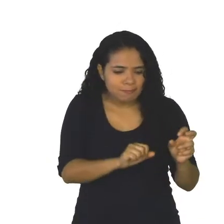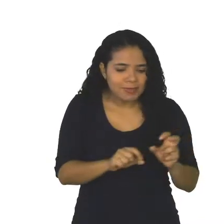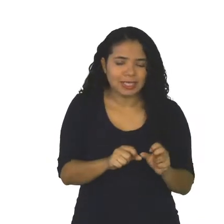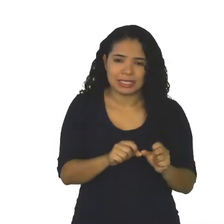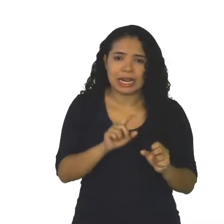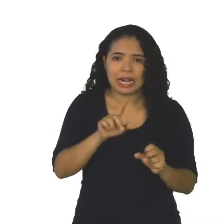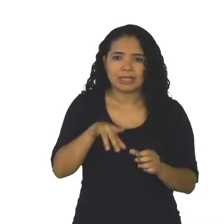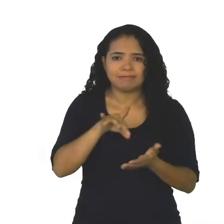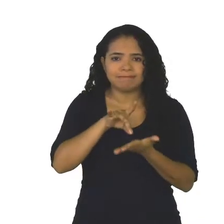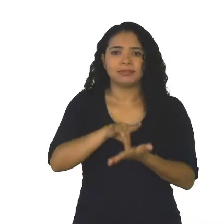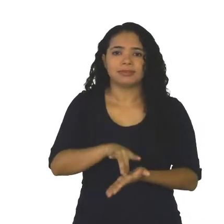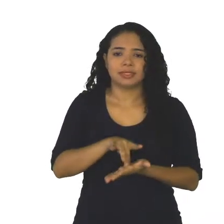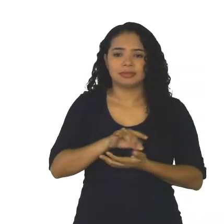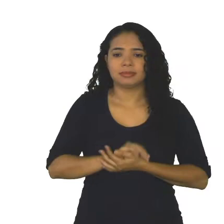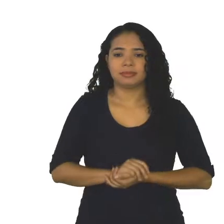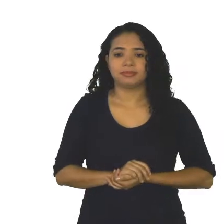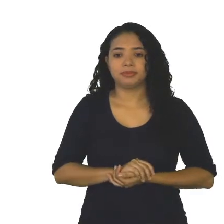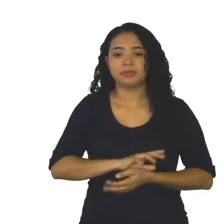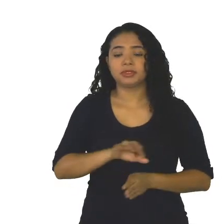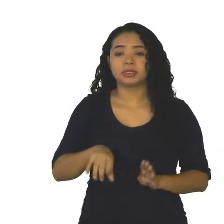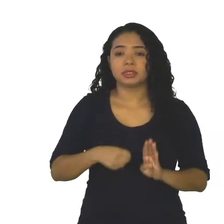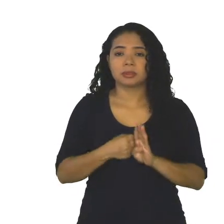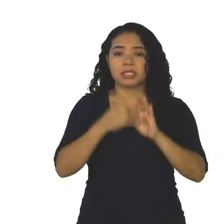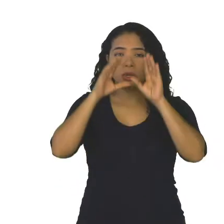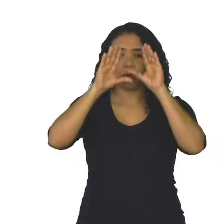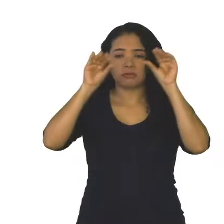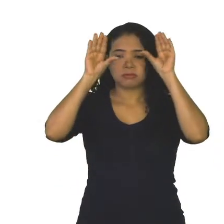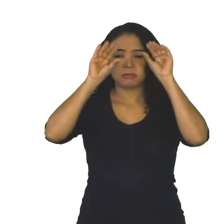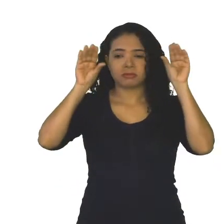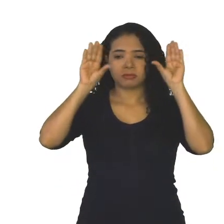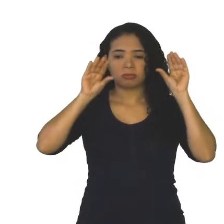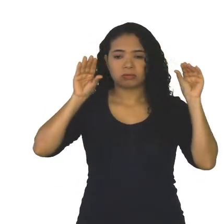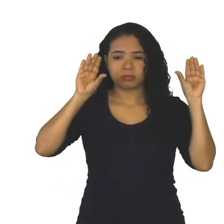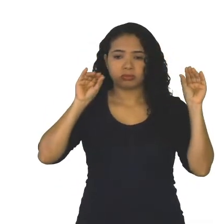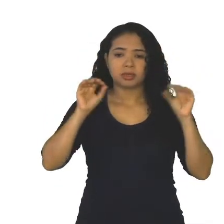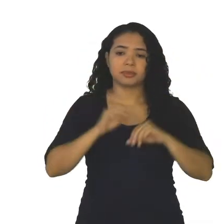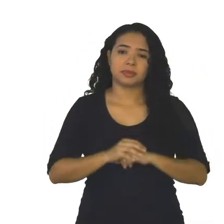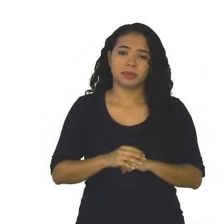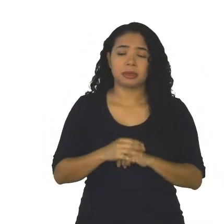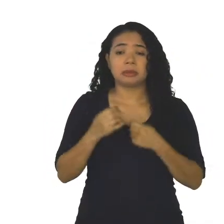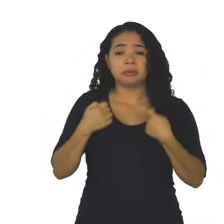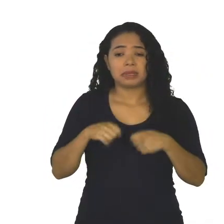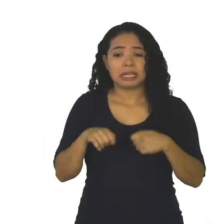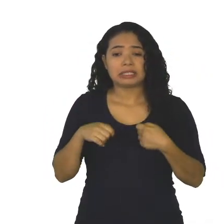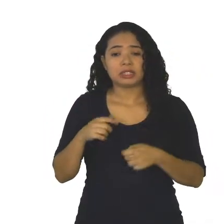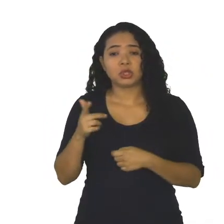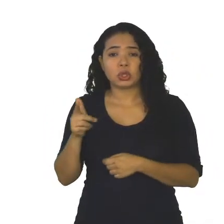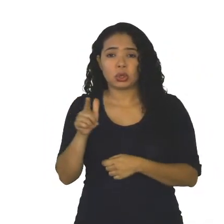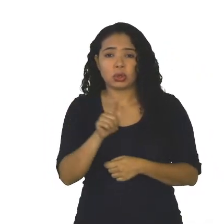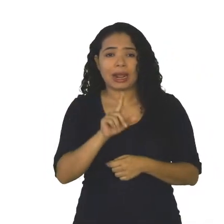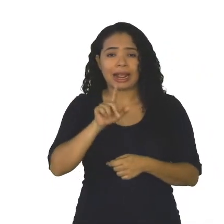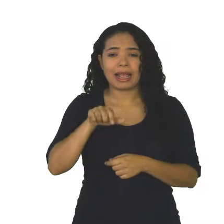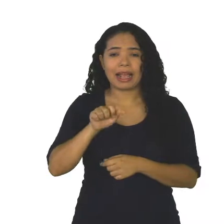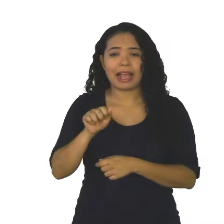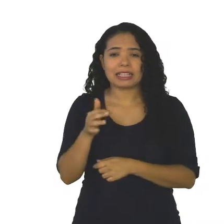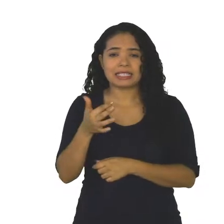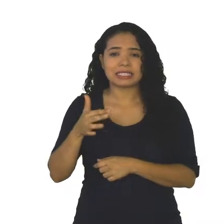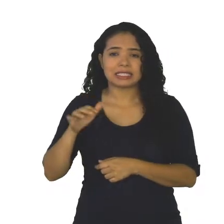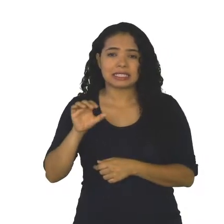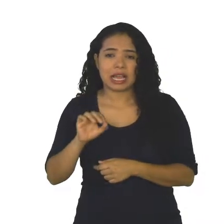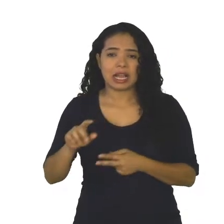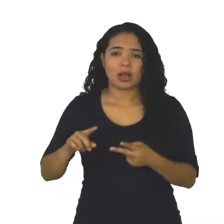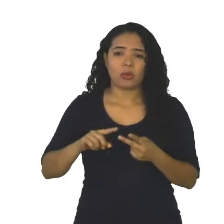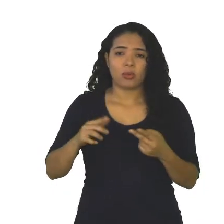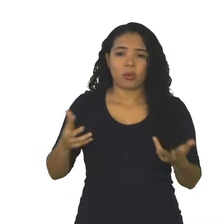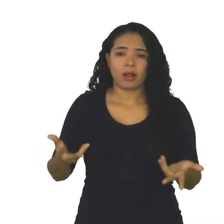Substantivo abstrato é aquele cuja existência depende de outro ser. Trata-se de ação,